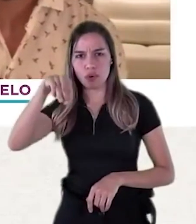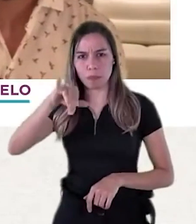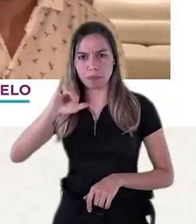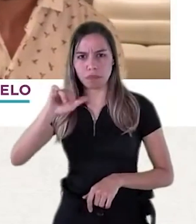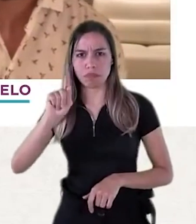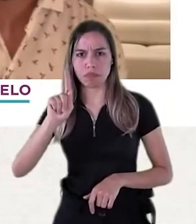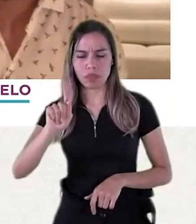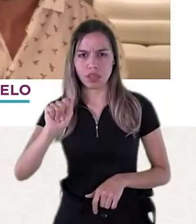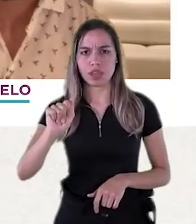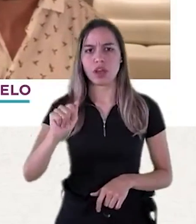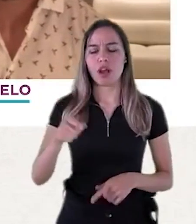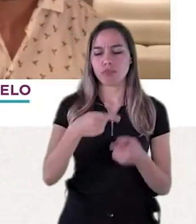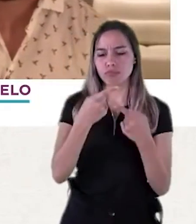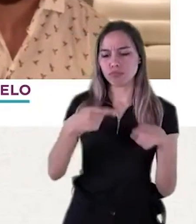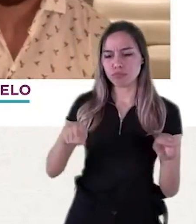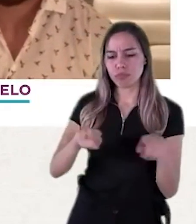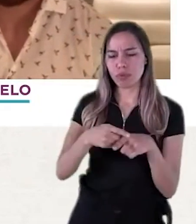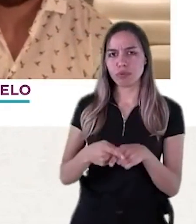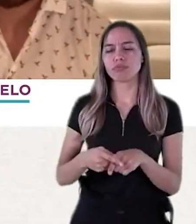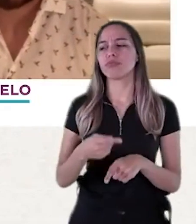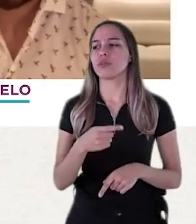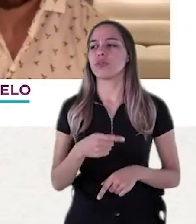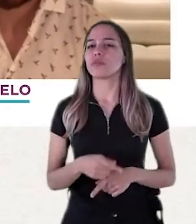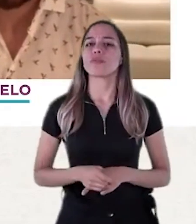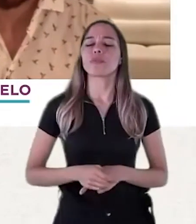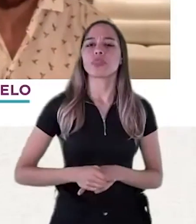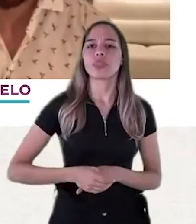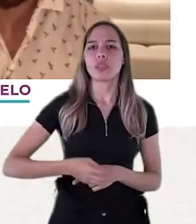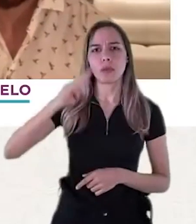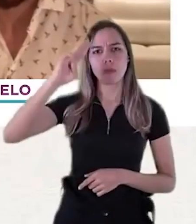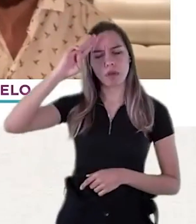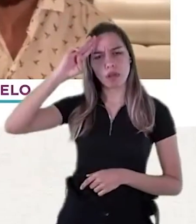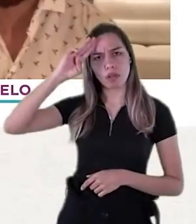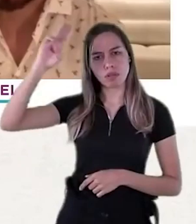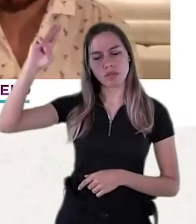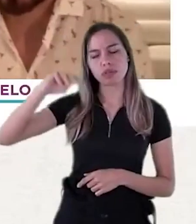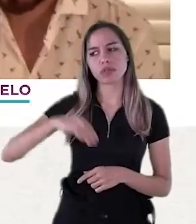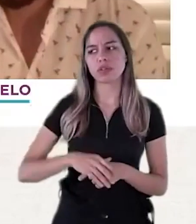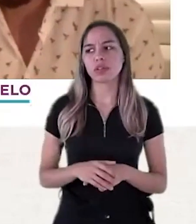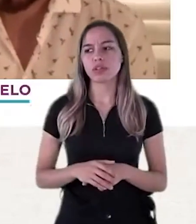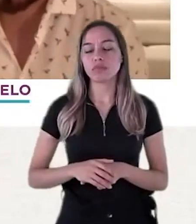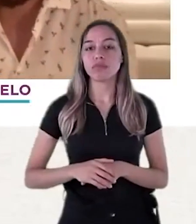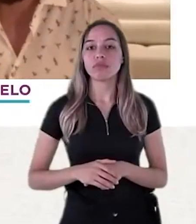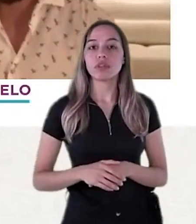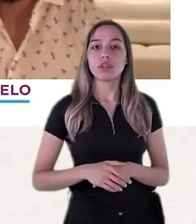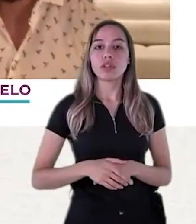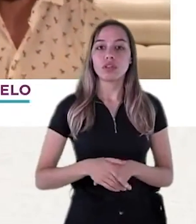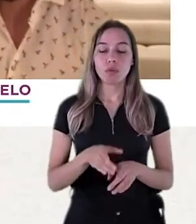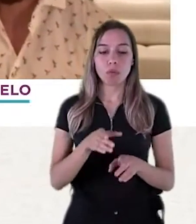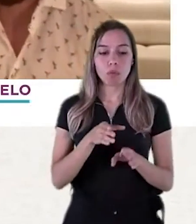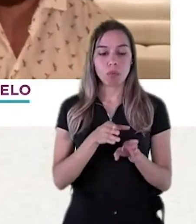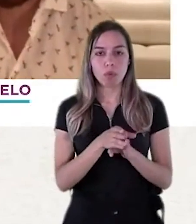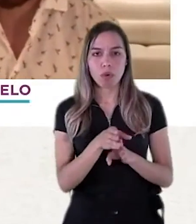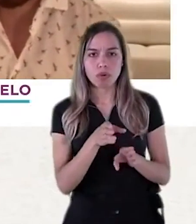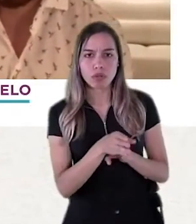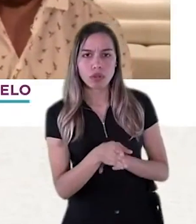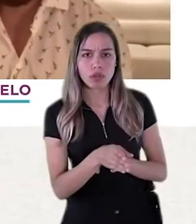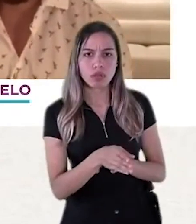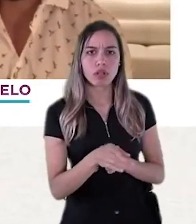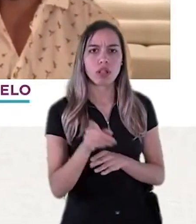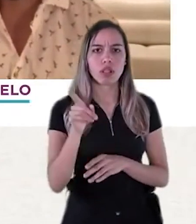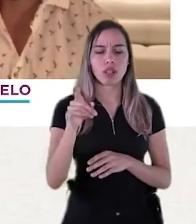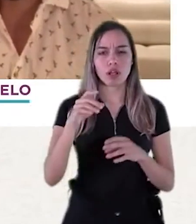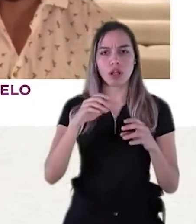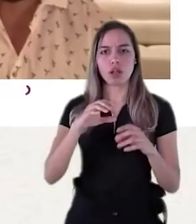antropologia teológica, foi ordenado em 2001 e atua na diocese de Taubaté. Podia ser aqui, né? Uma pena, mas